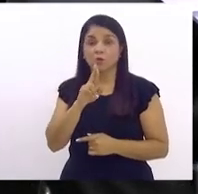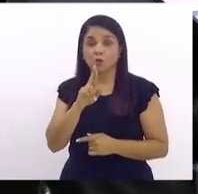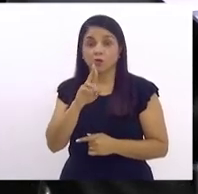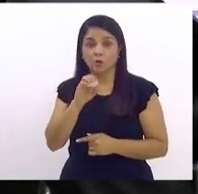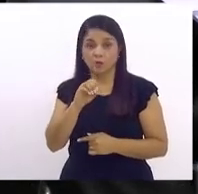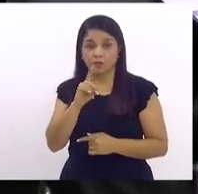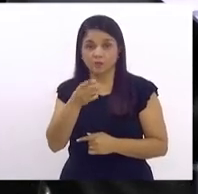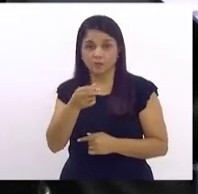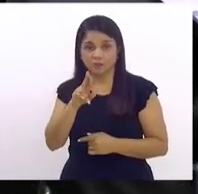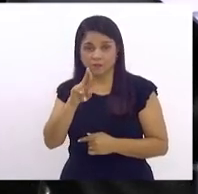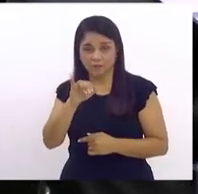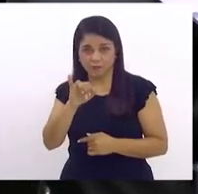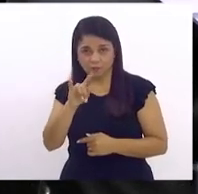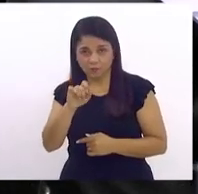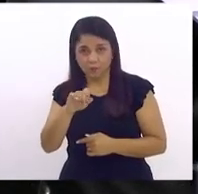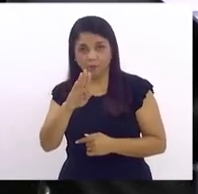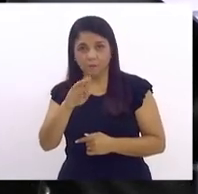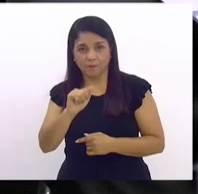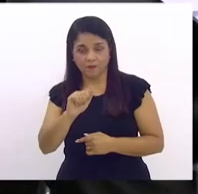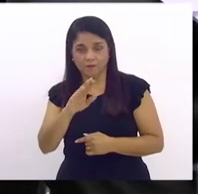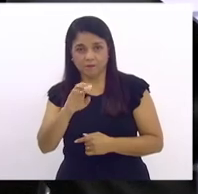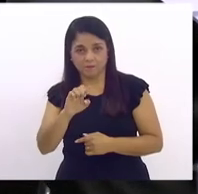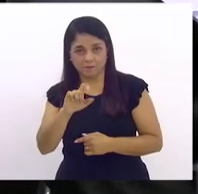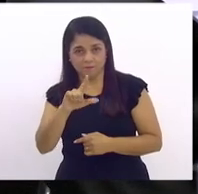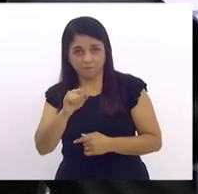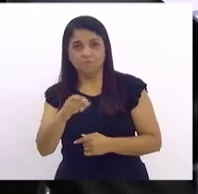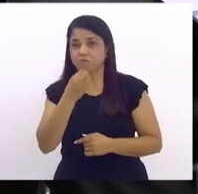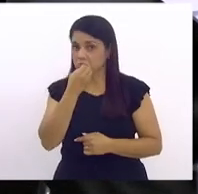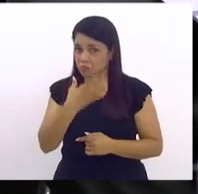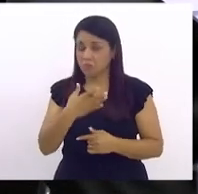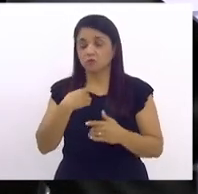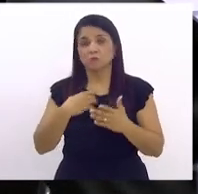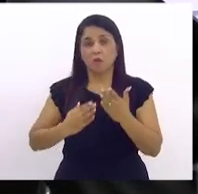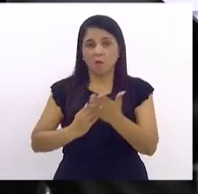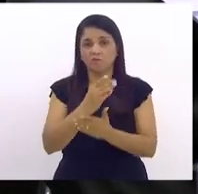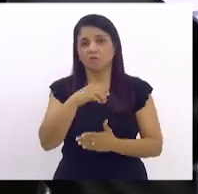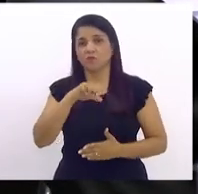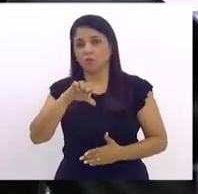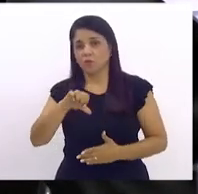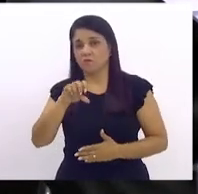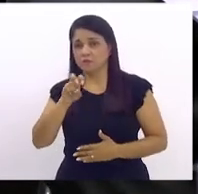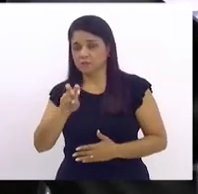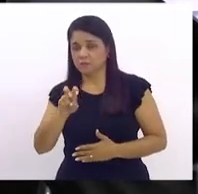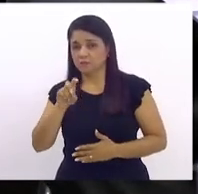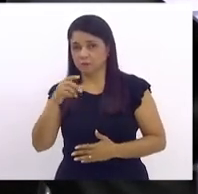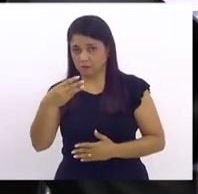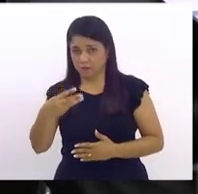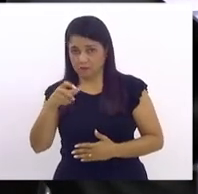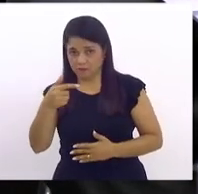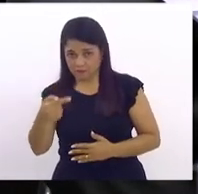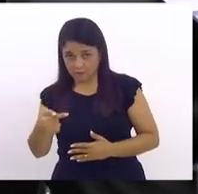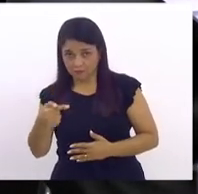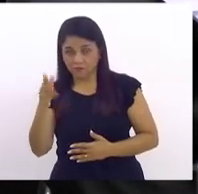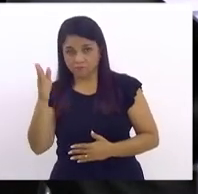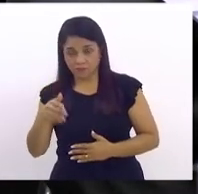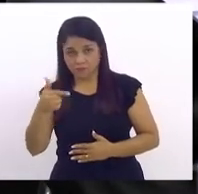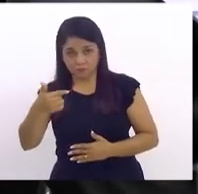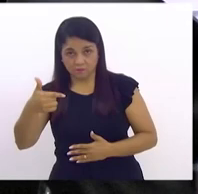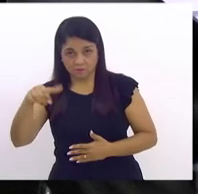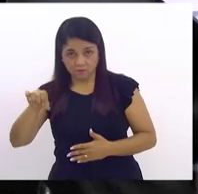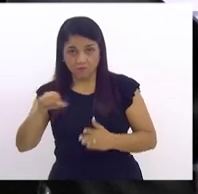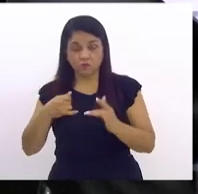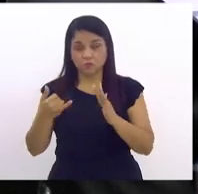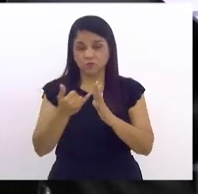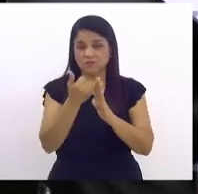boa, porque, quando a gente aprovou esta lei 9537, o artigo 19 tinha um inciso terceiro,